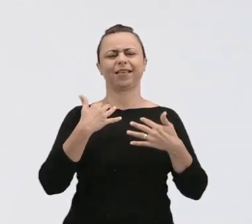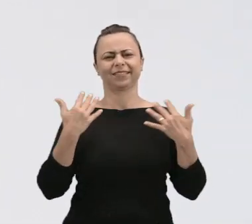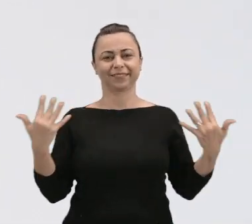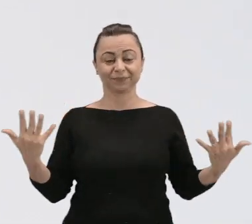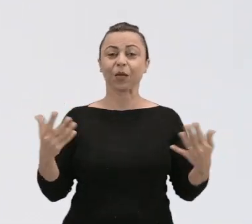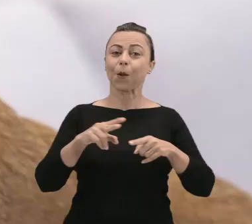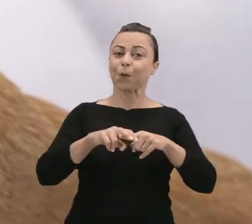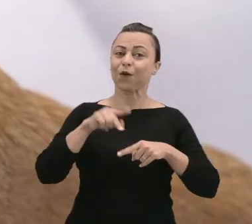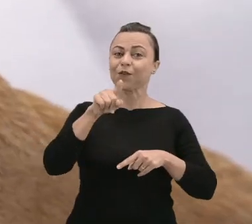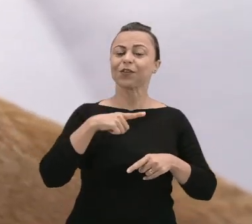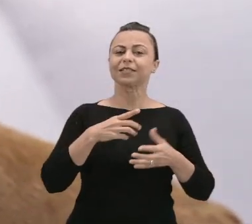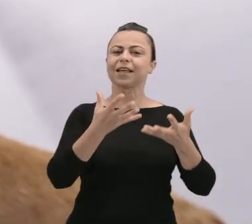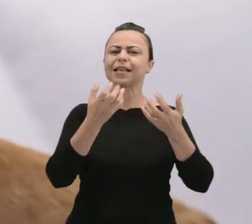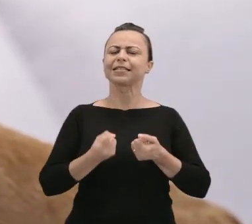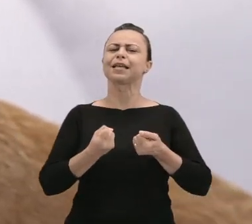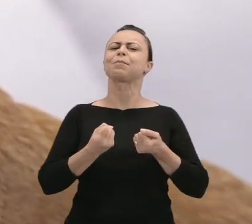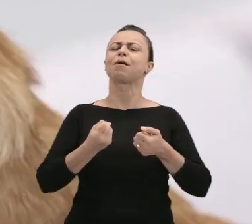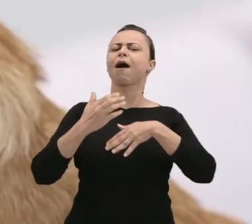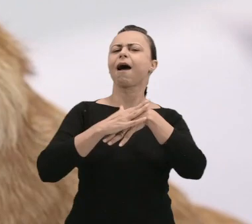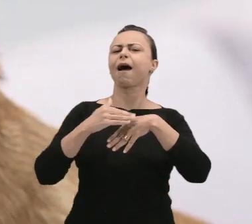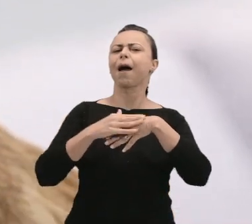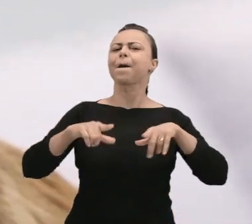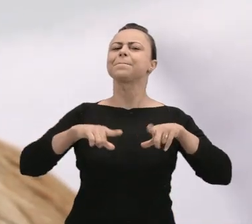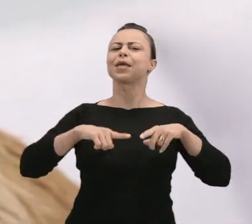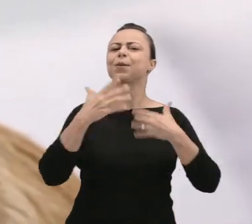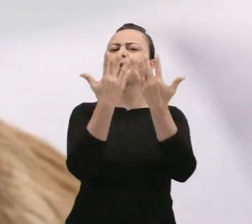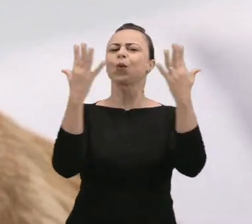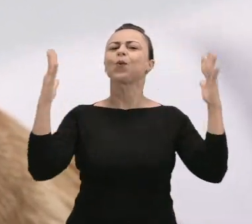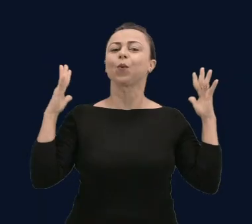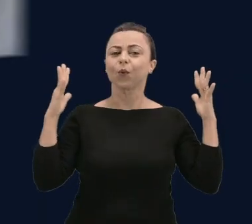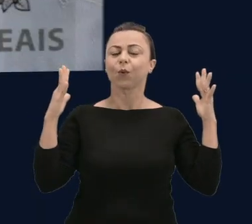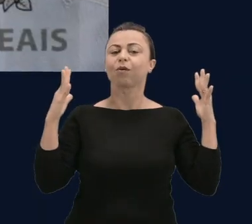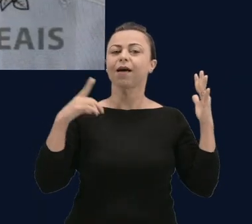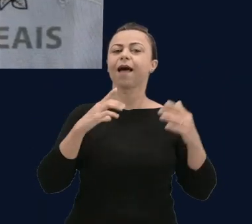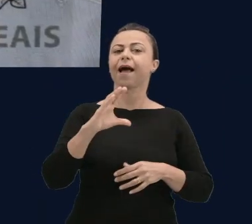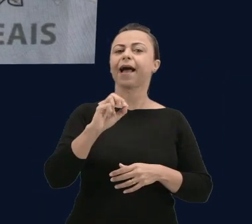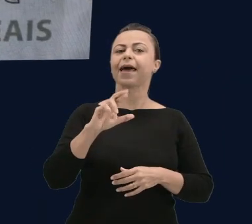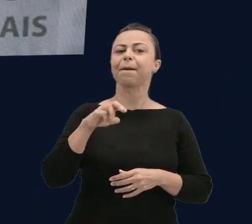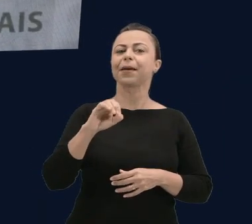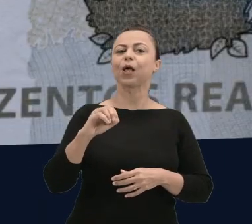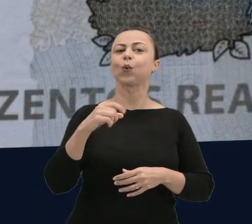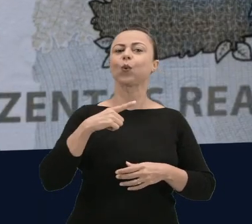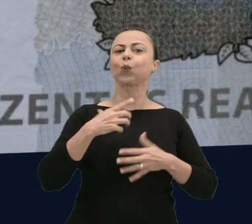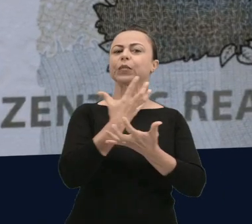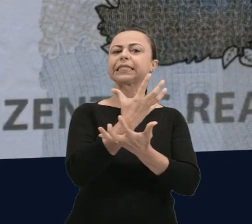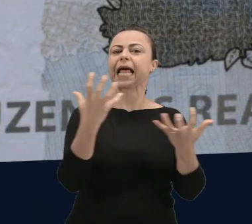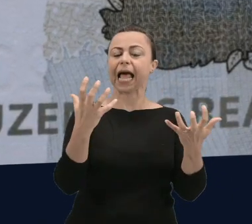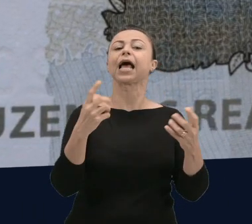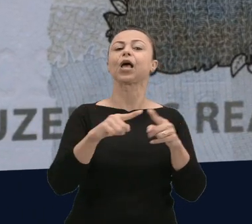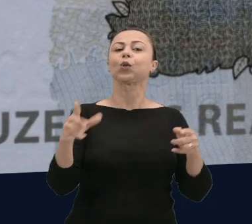né? Por isso, eu quero que vocês recebam com o mesmo carinho esse meu primo selvagem, o caramelo do cerrado, o lobo-guará.